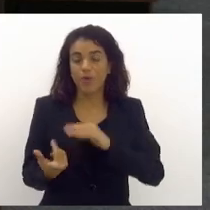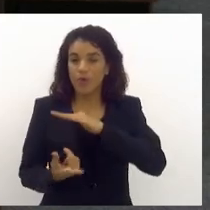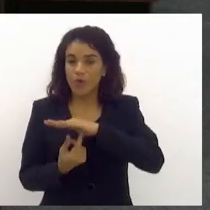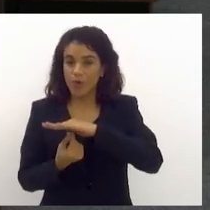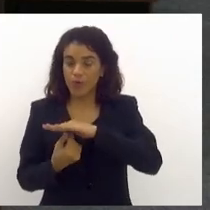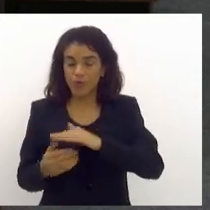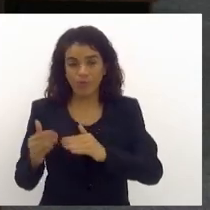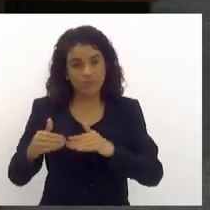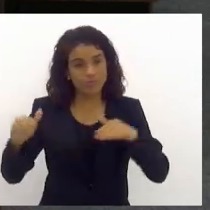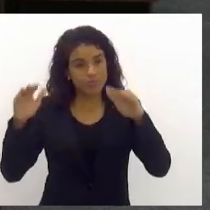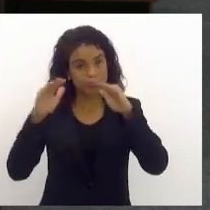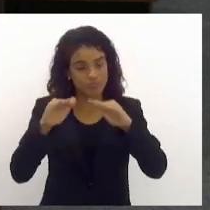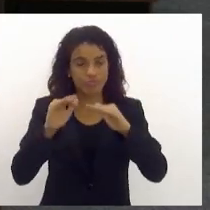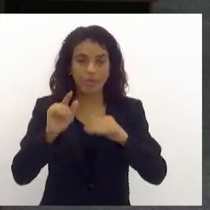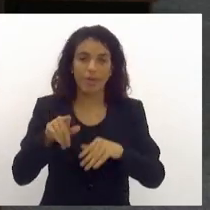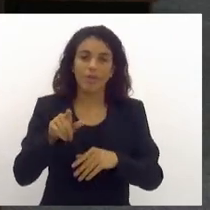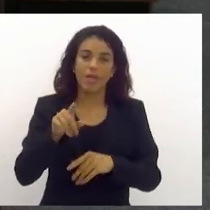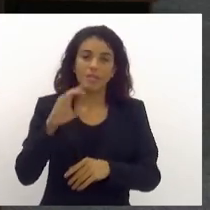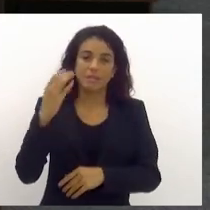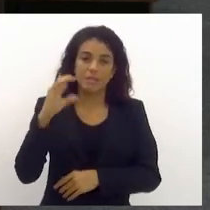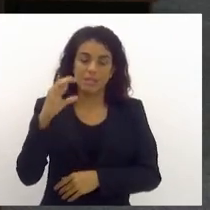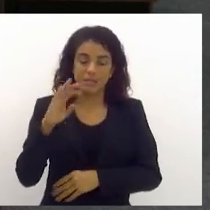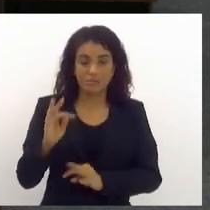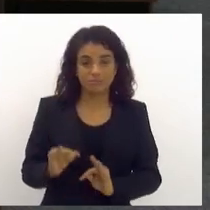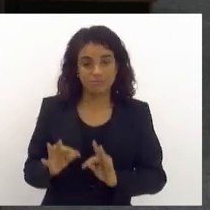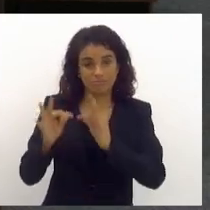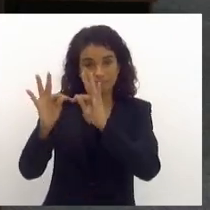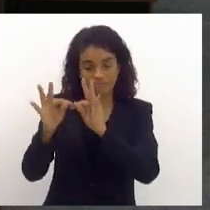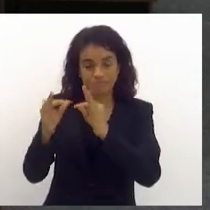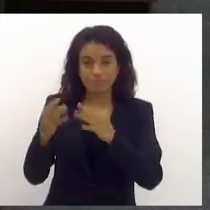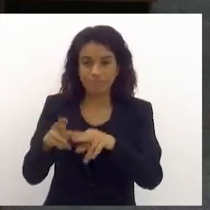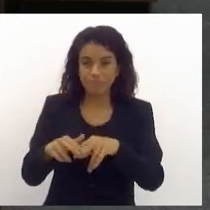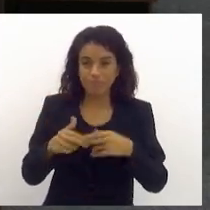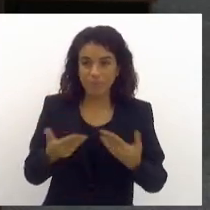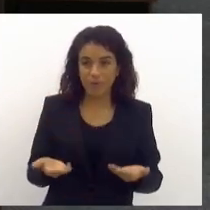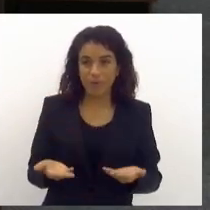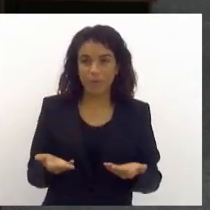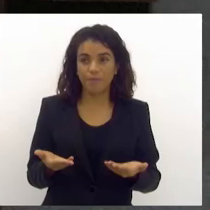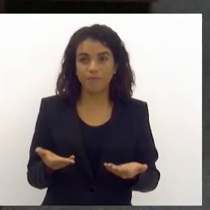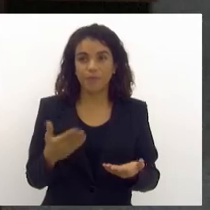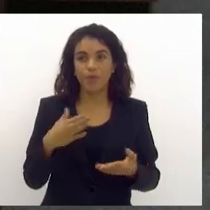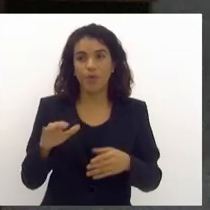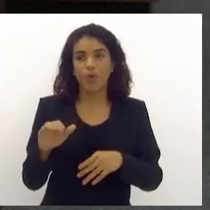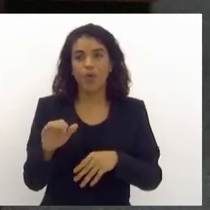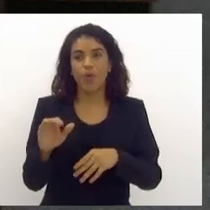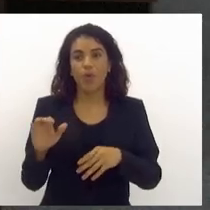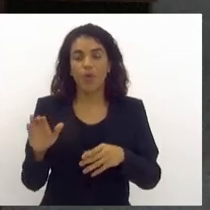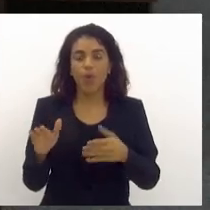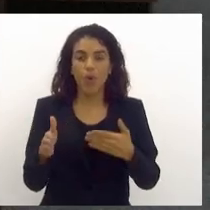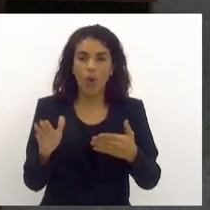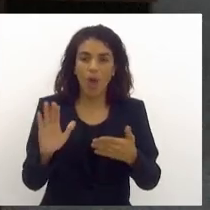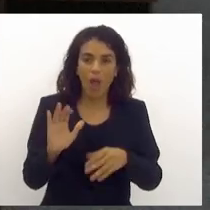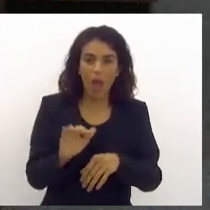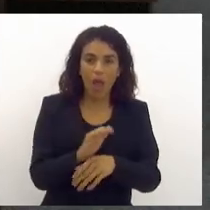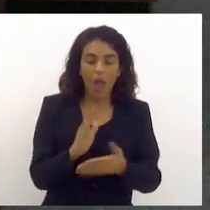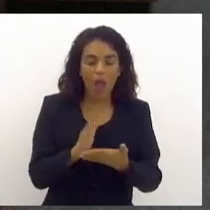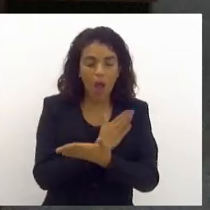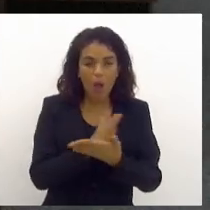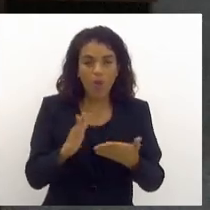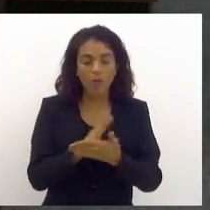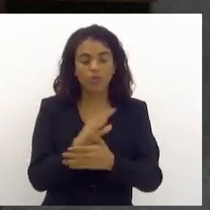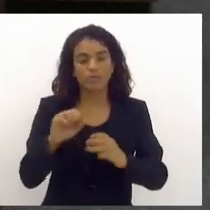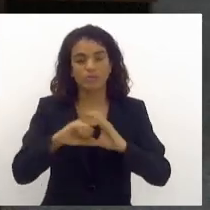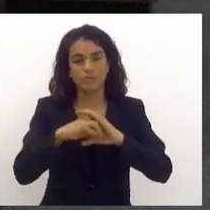do investimento a partir da ciência e da tecnologia. Então, com alguns aspectos que foi até aqui explorado